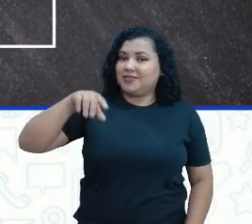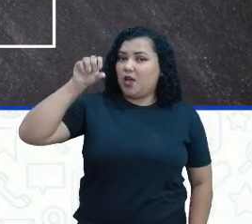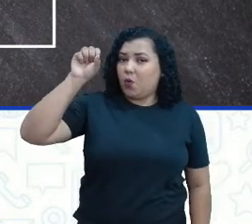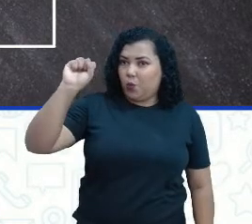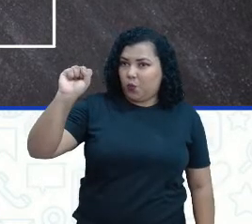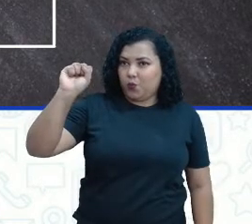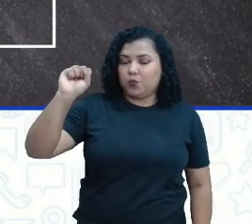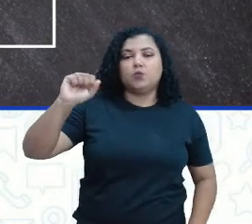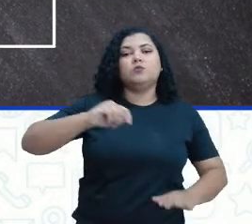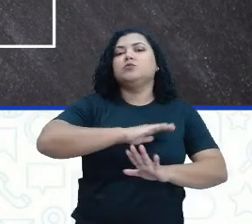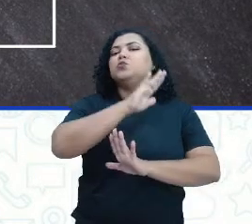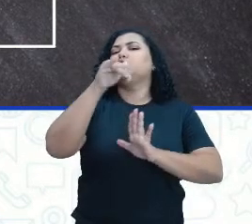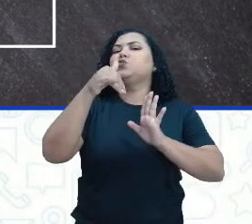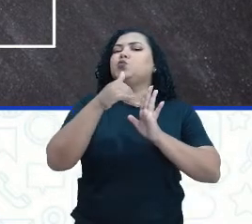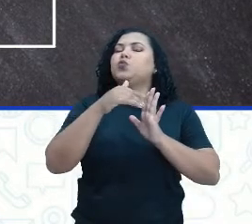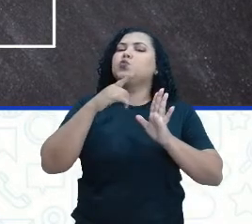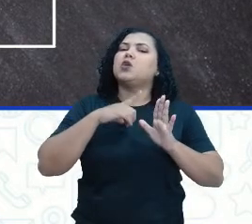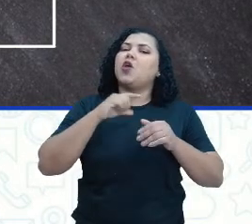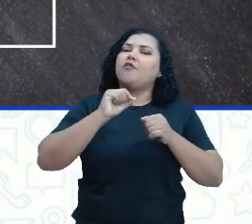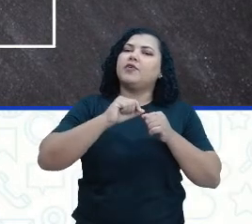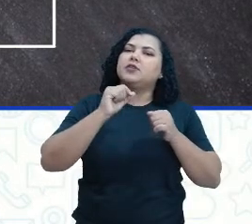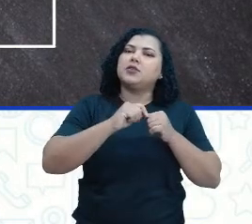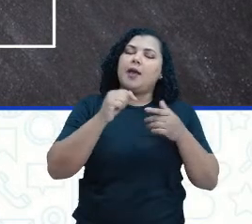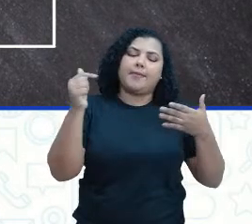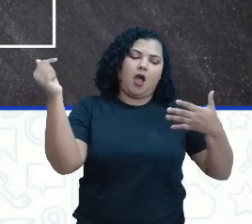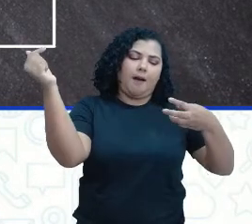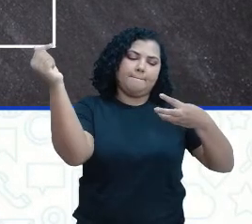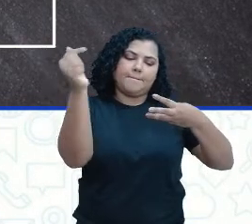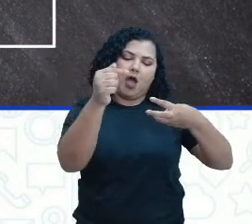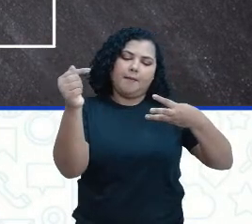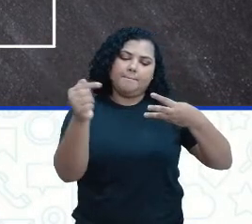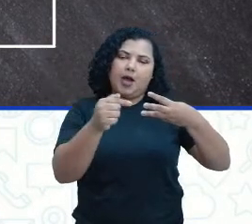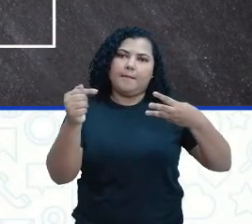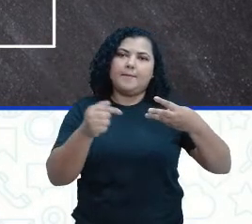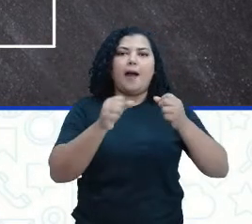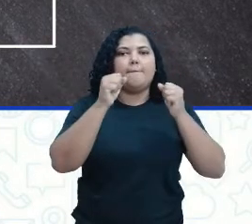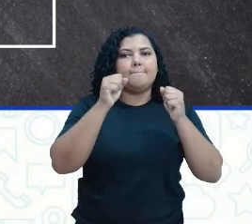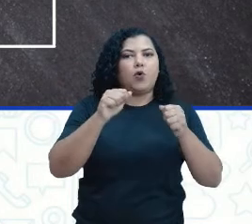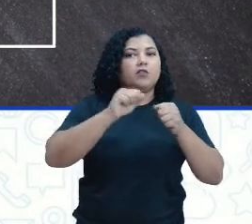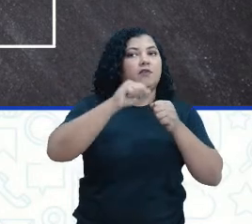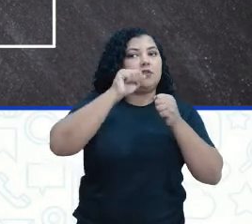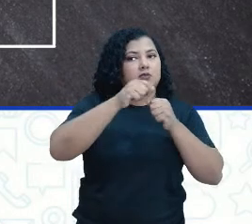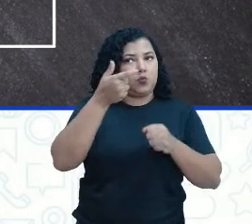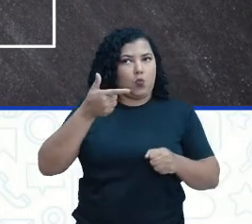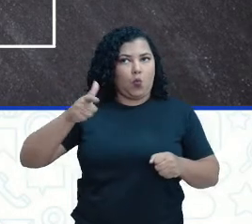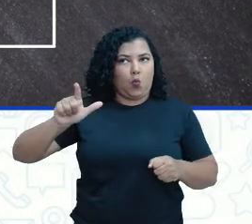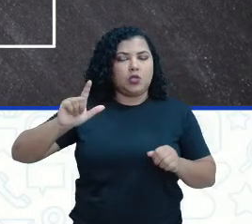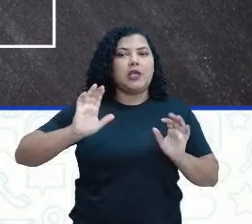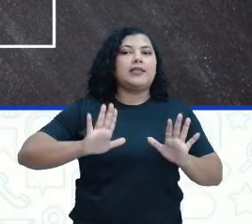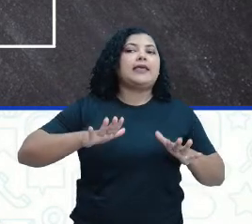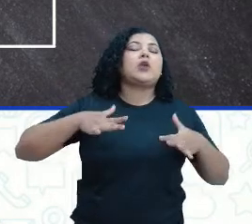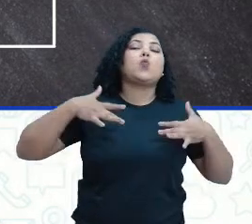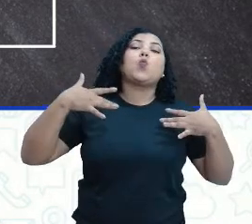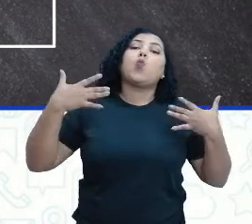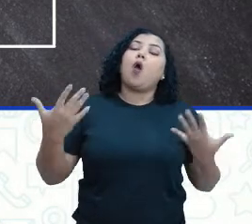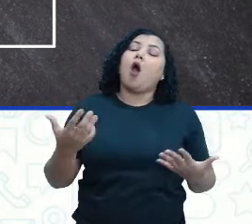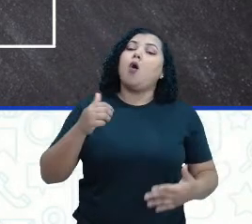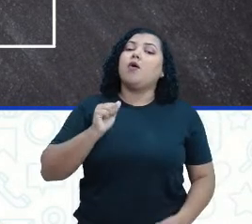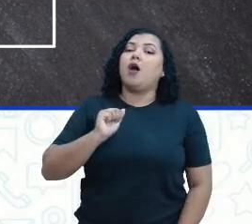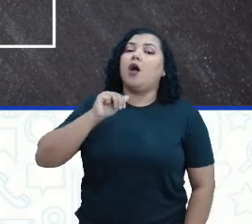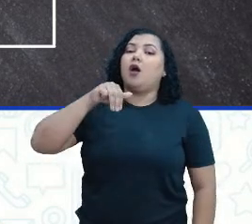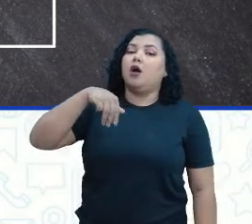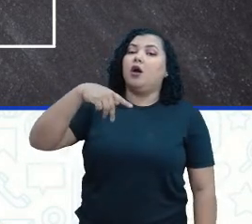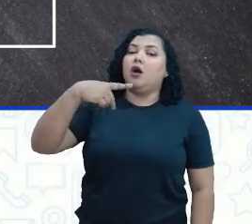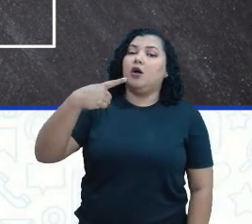que eu fizer para uma dessas equipes fica como sugestão você fazer para as demais equipes. Então, qual seria a amplitude